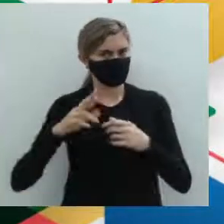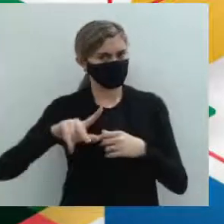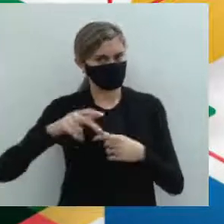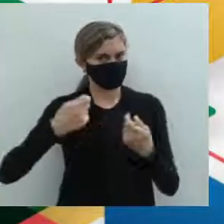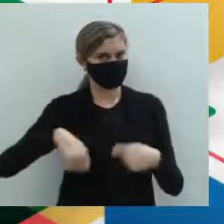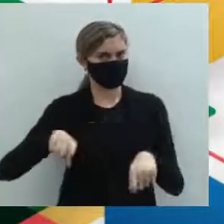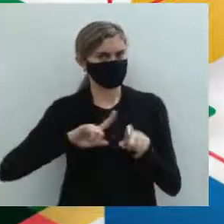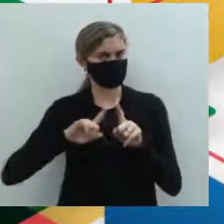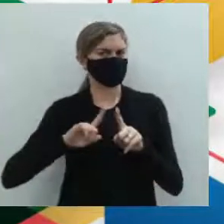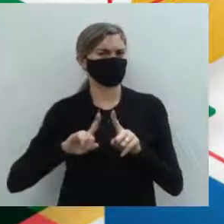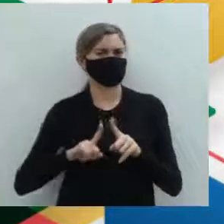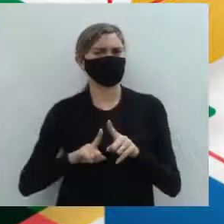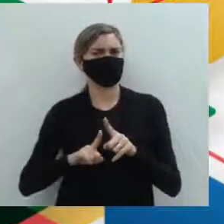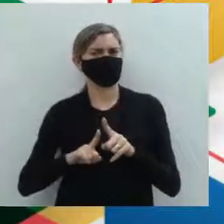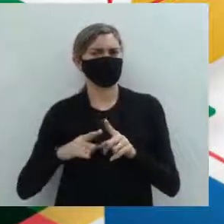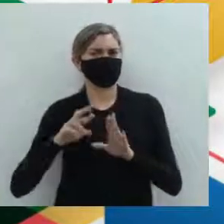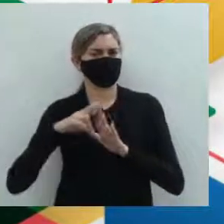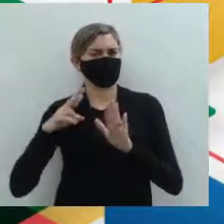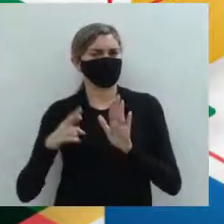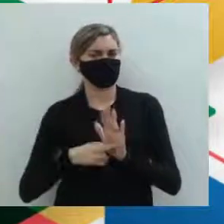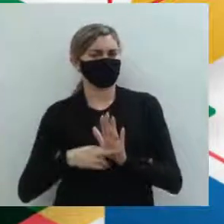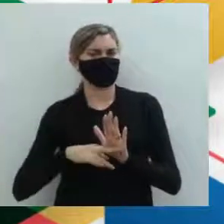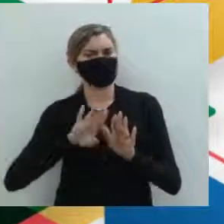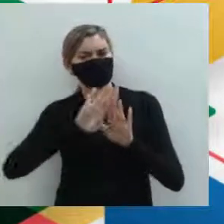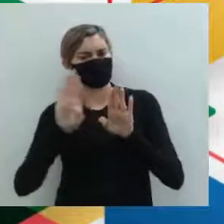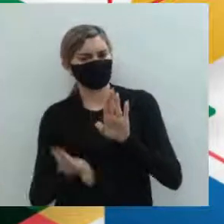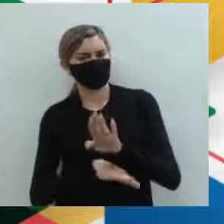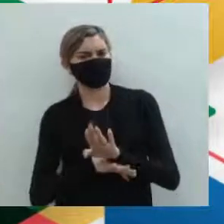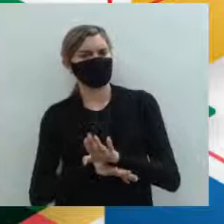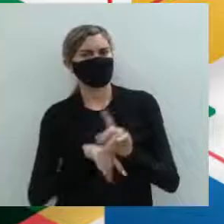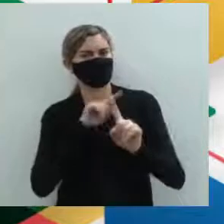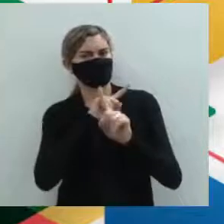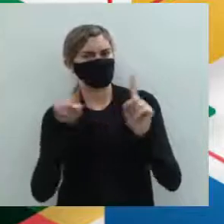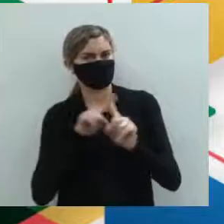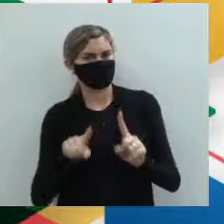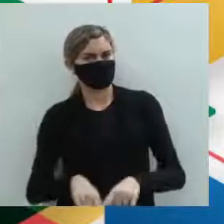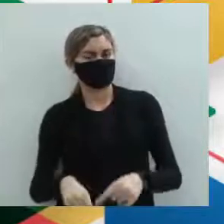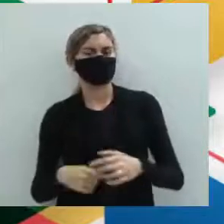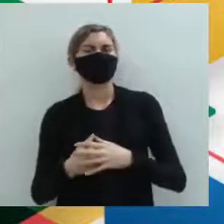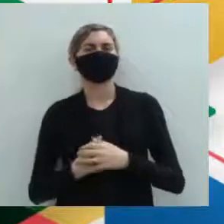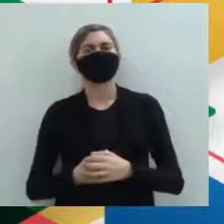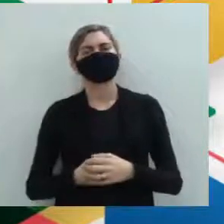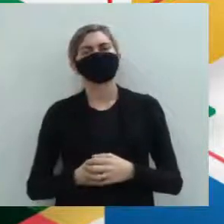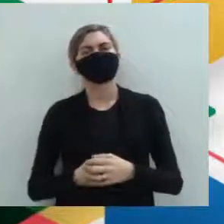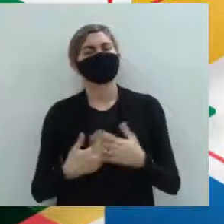precisam mais enfrentar regras, sujeições e proibições?